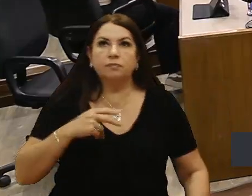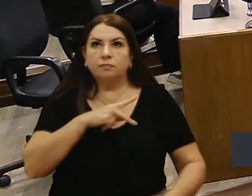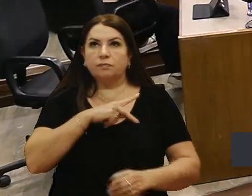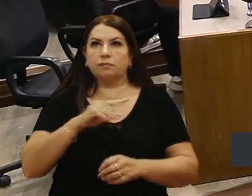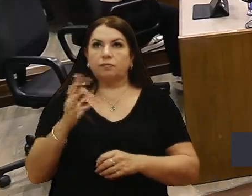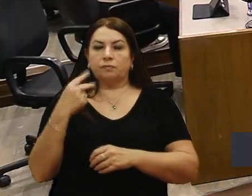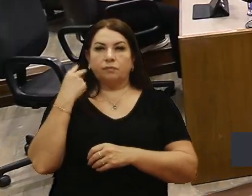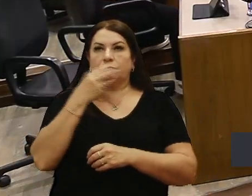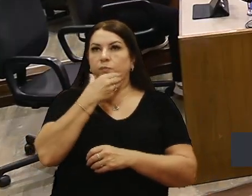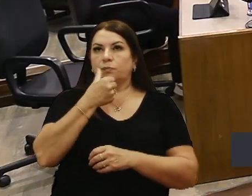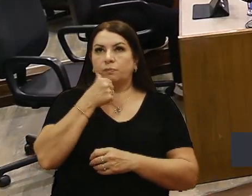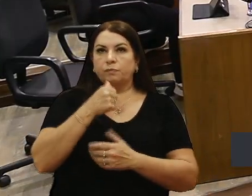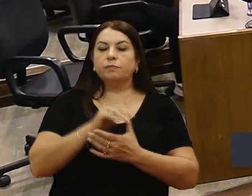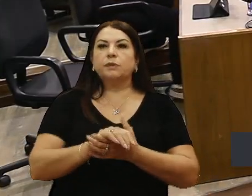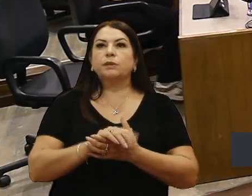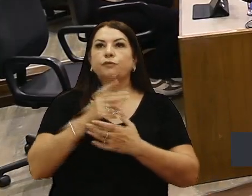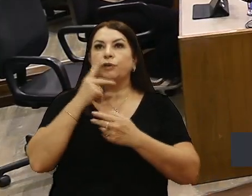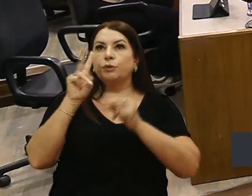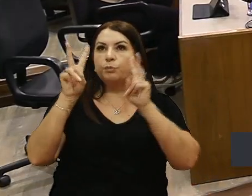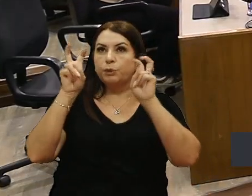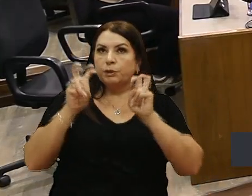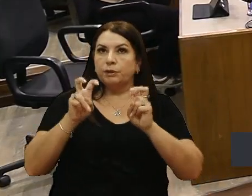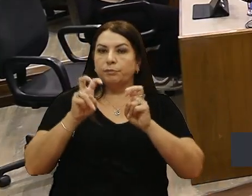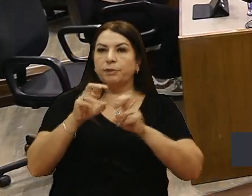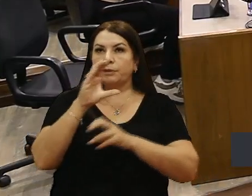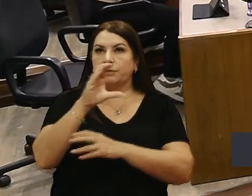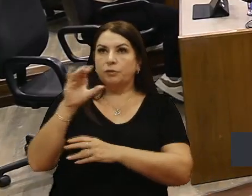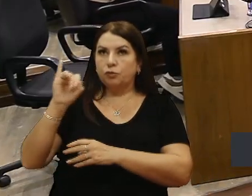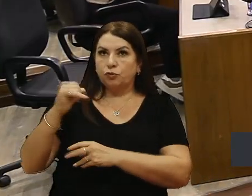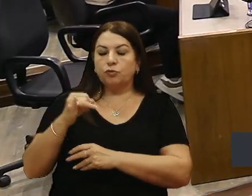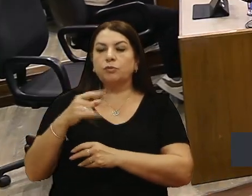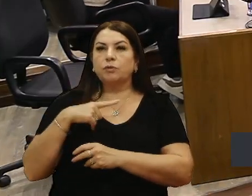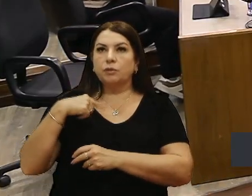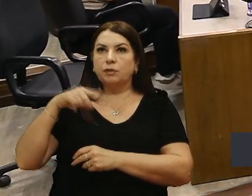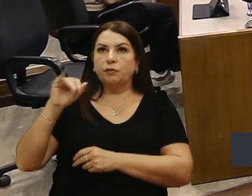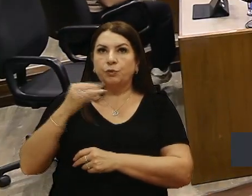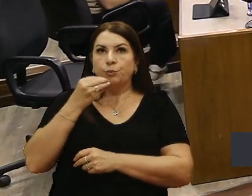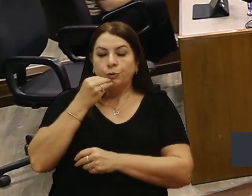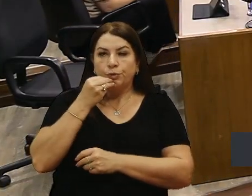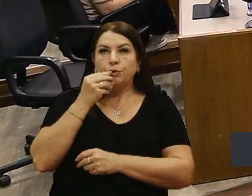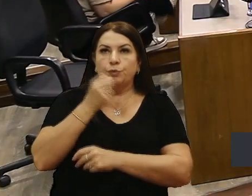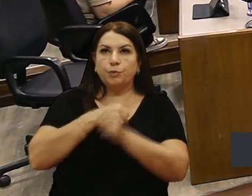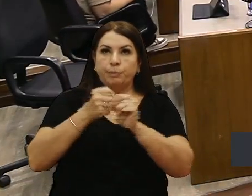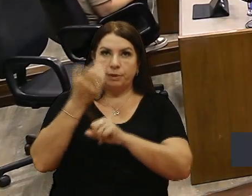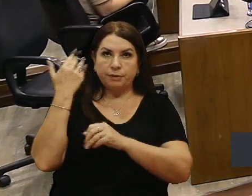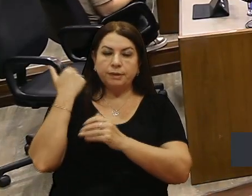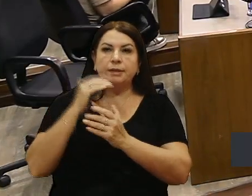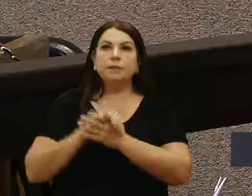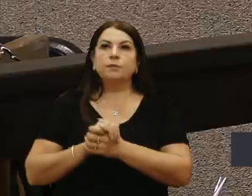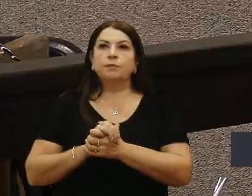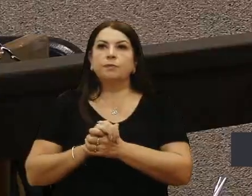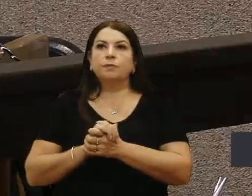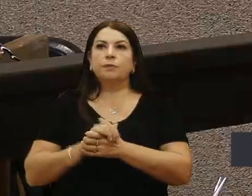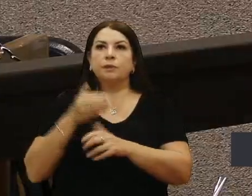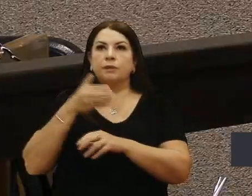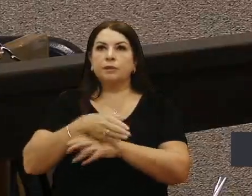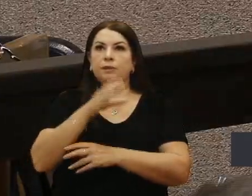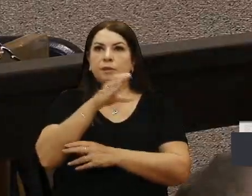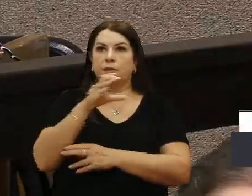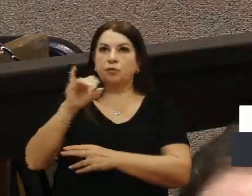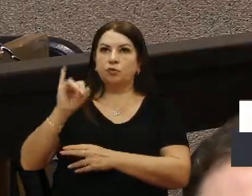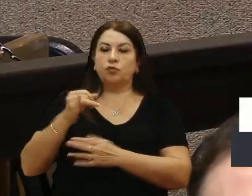Vereadores, eu quero tratar do tema da questão da CCJ, né? Estive na oportunidade o ano passado na